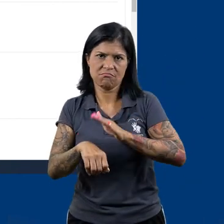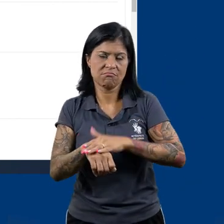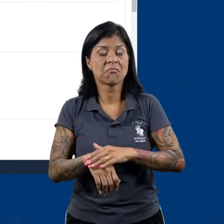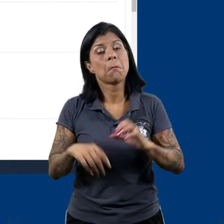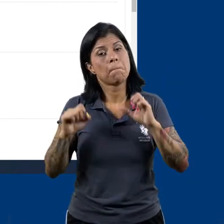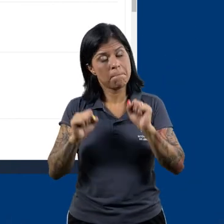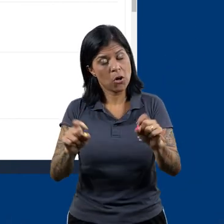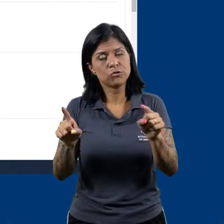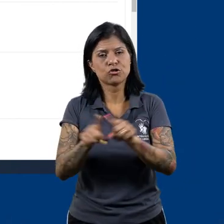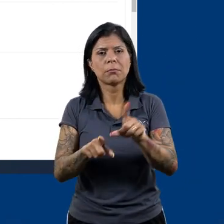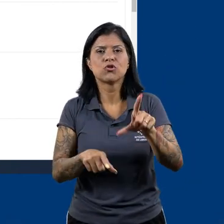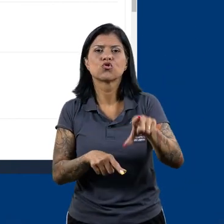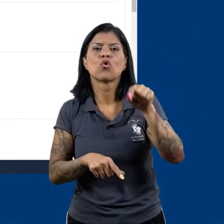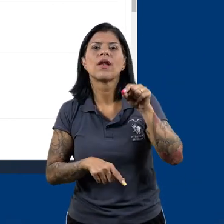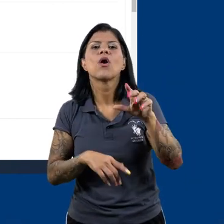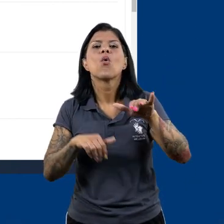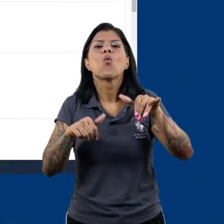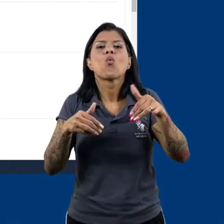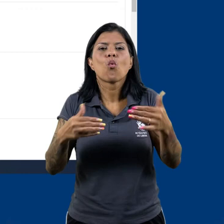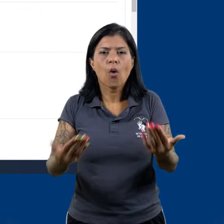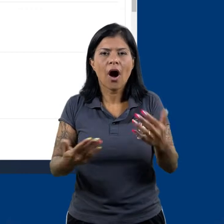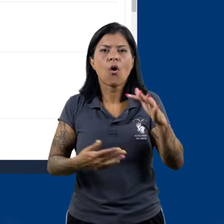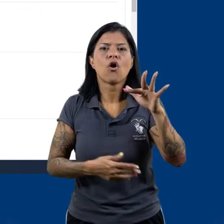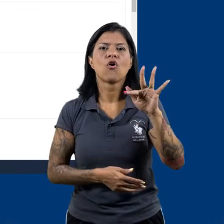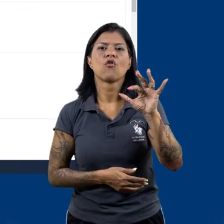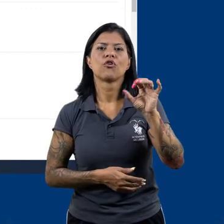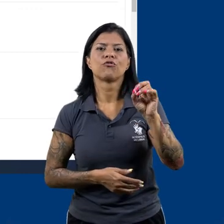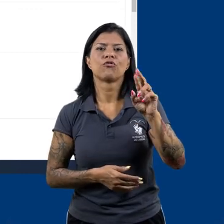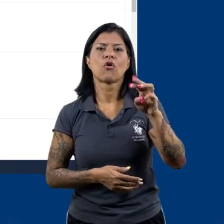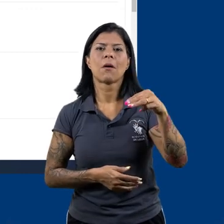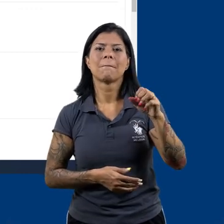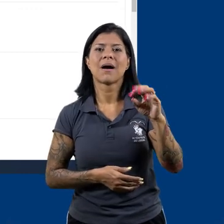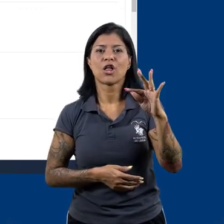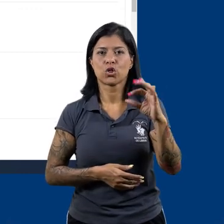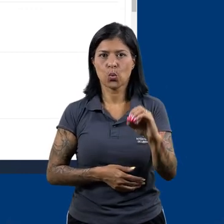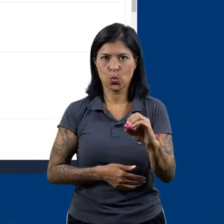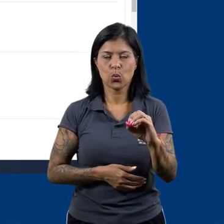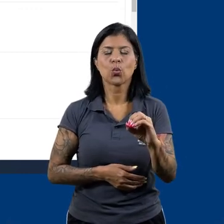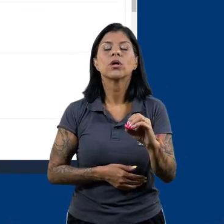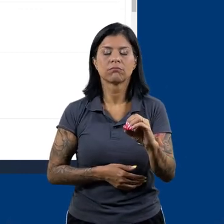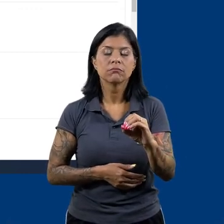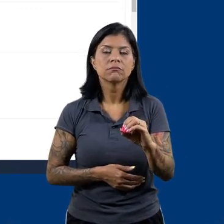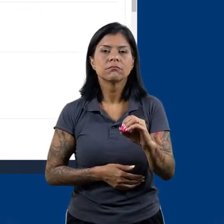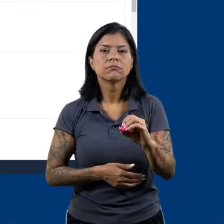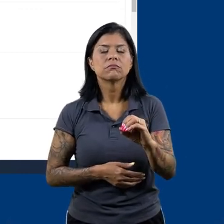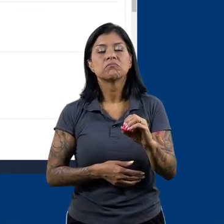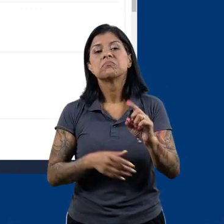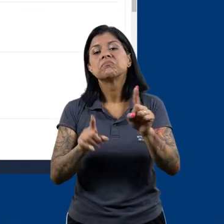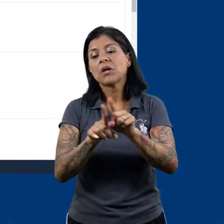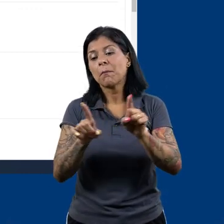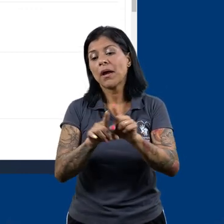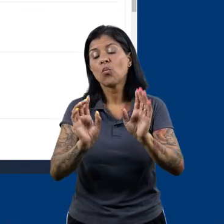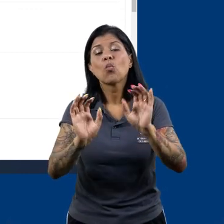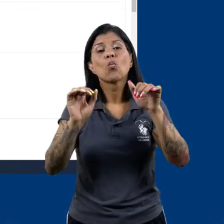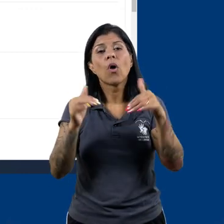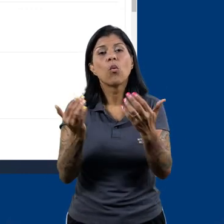ou outras plataformas podemos escolher um formato do arquivo